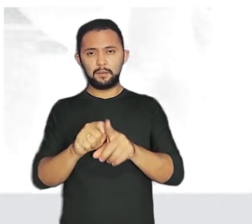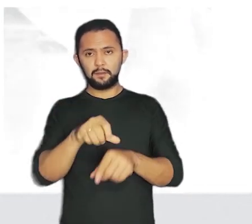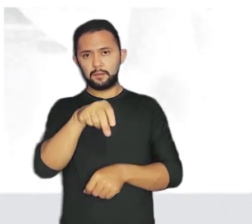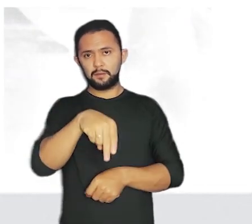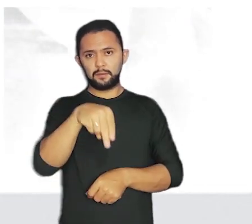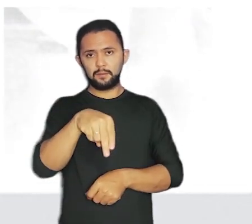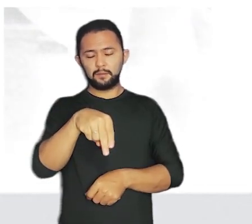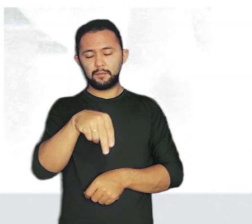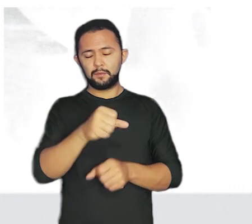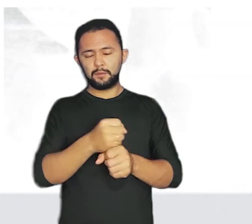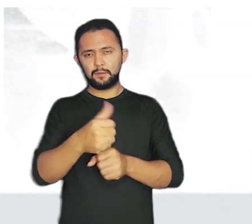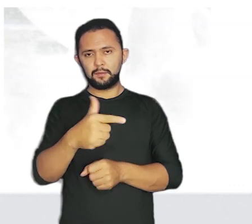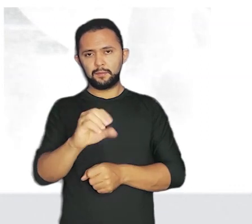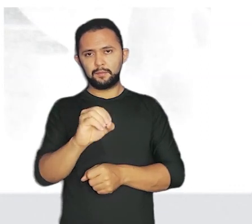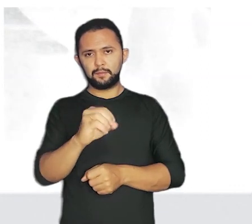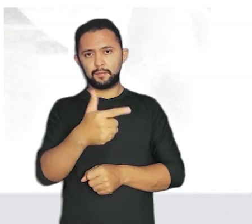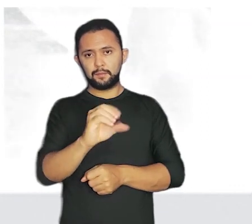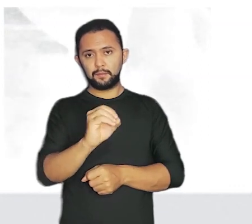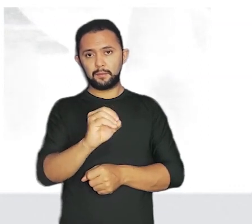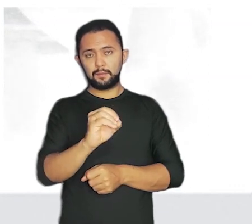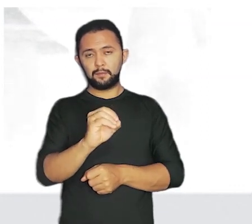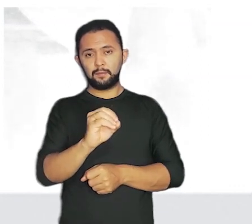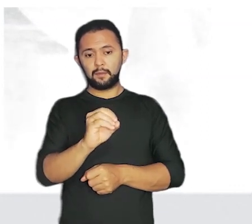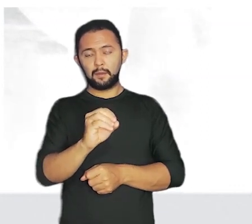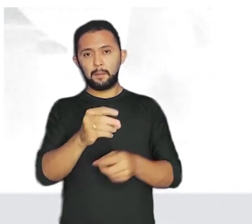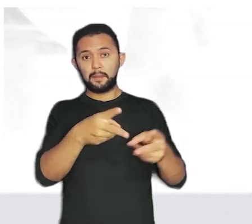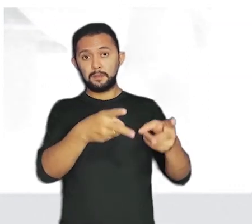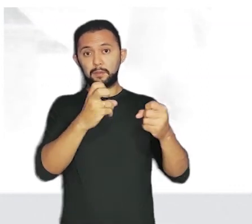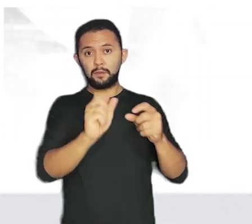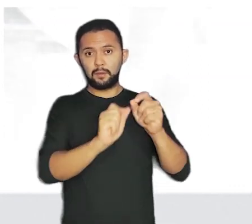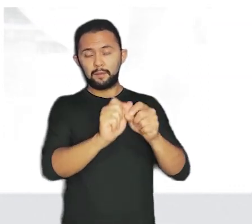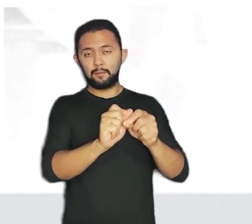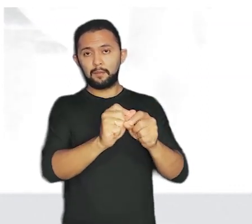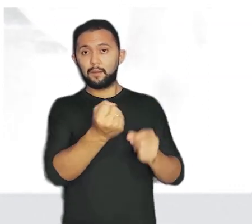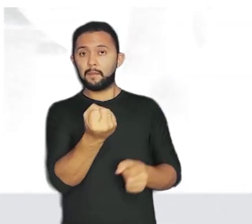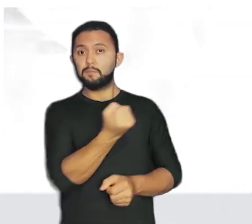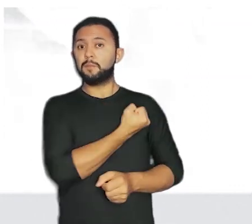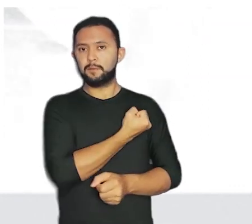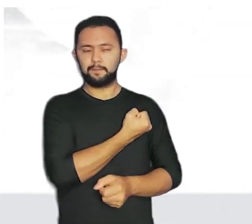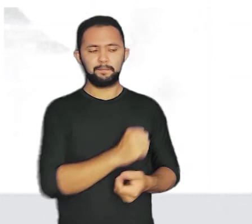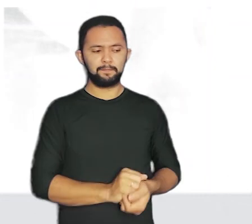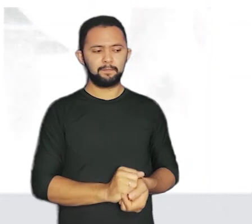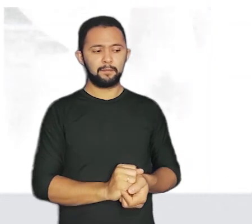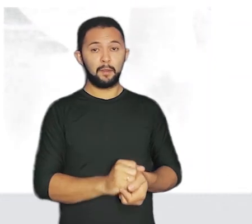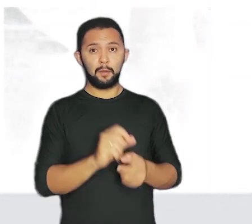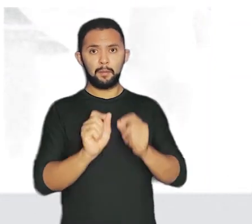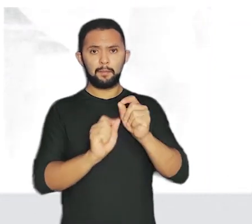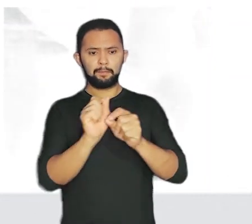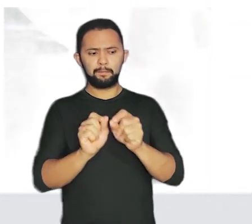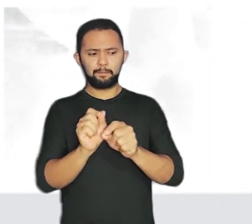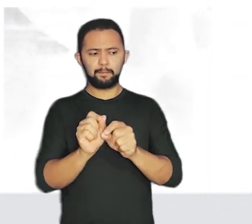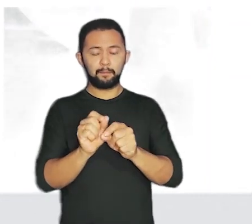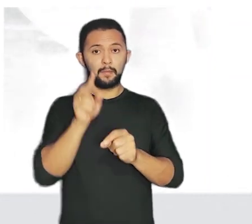era homicídio. Identifica aí quem são as formas verbais. Então, eu tenho o verbo ver e tenho o